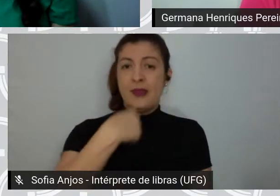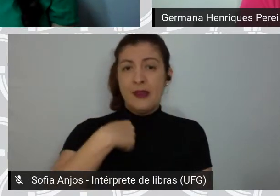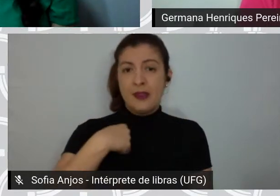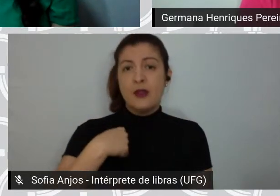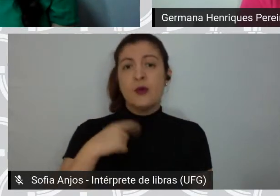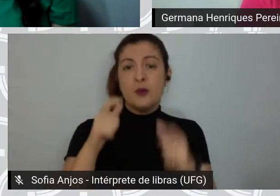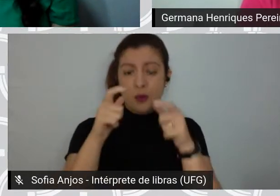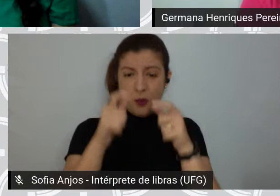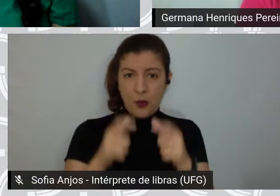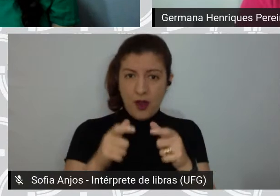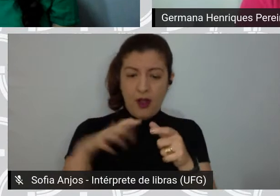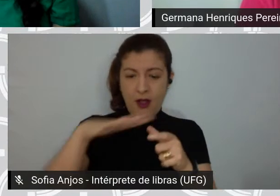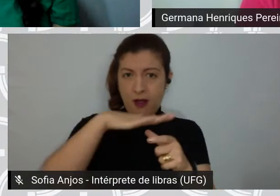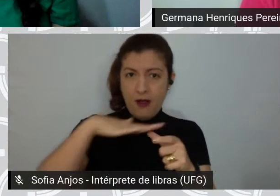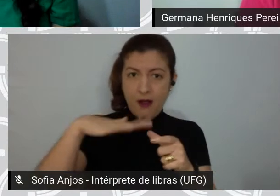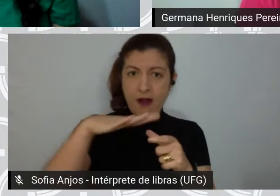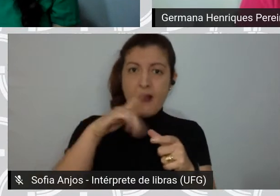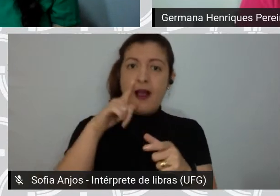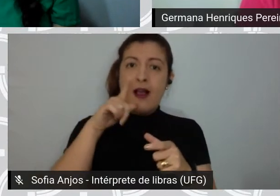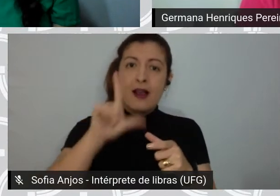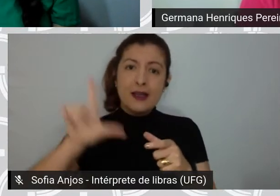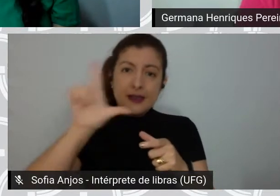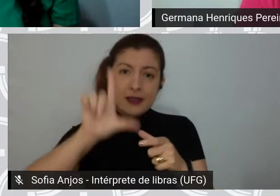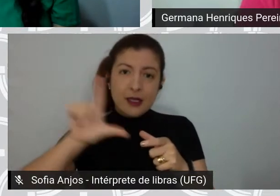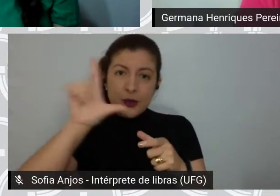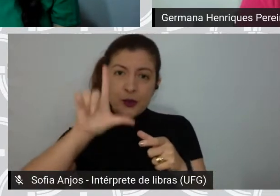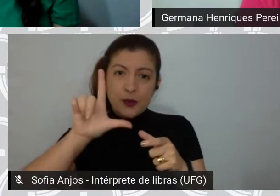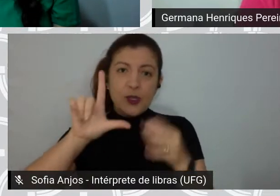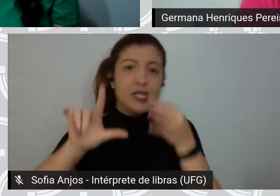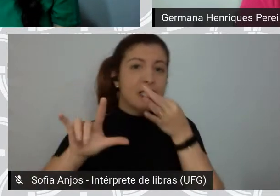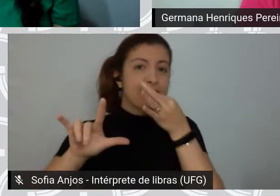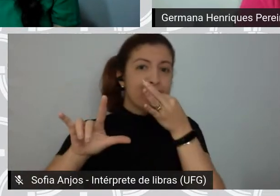da crítica literária. Então, falar